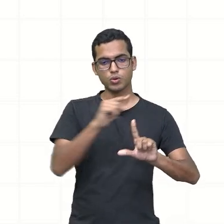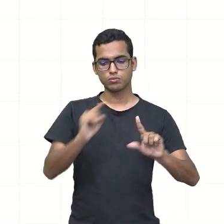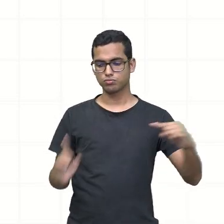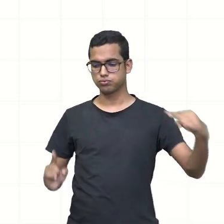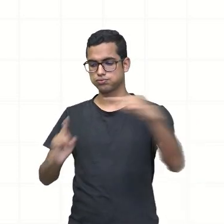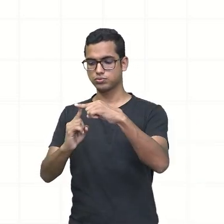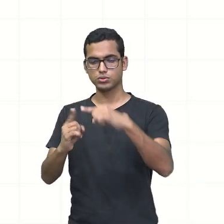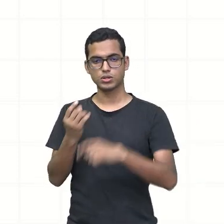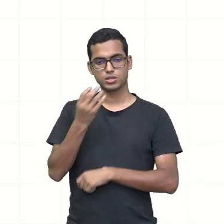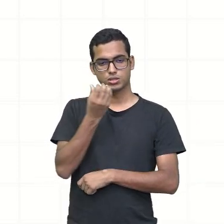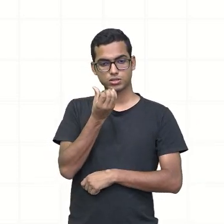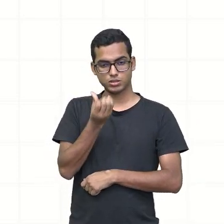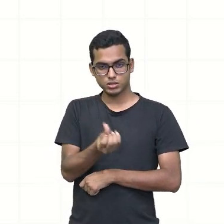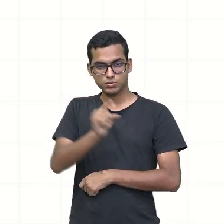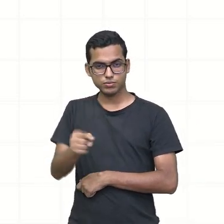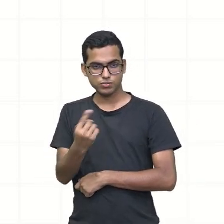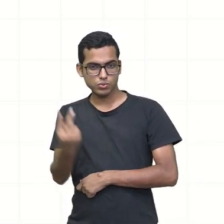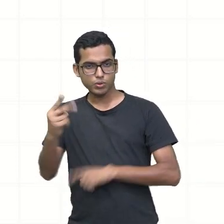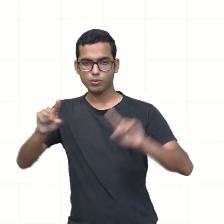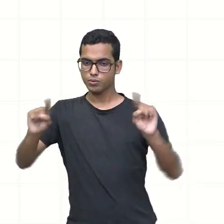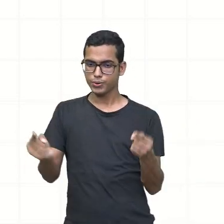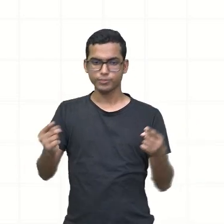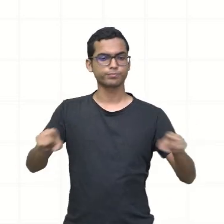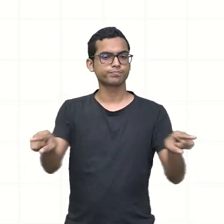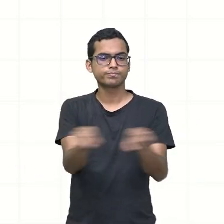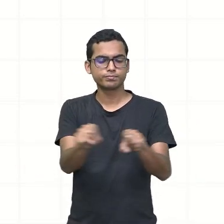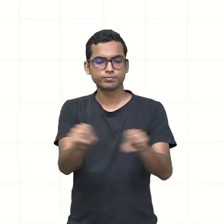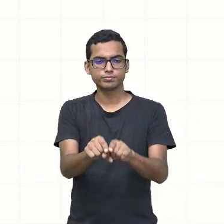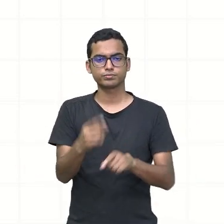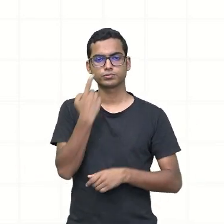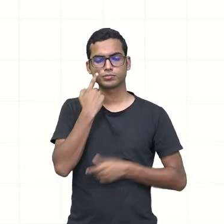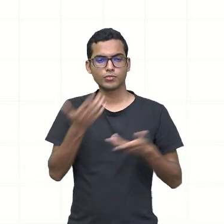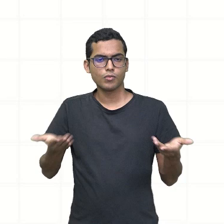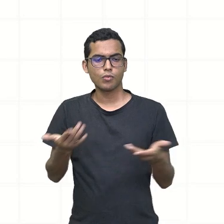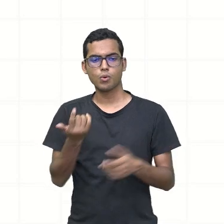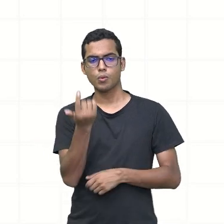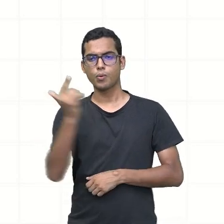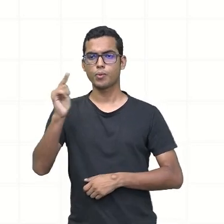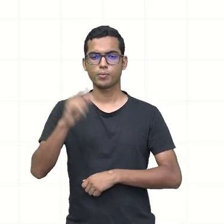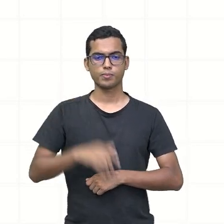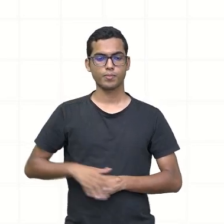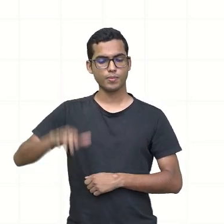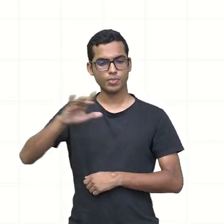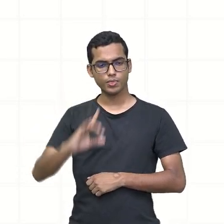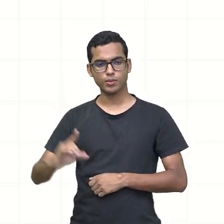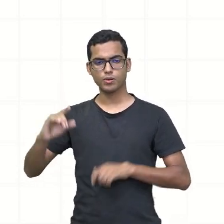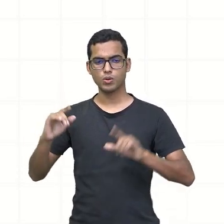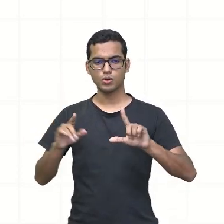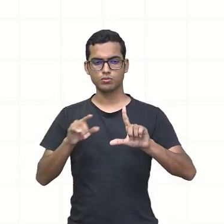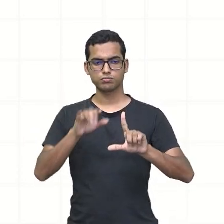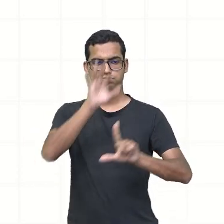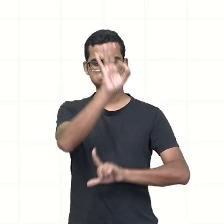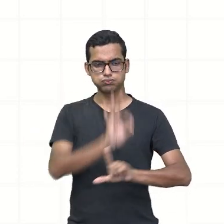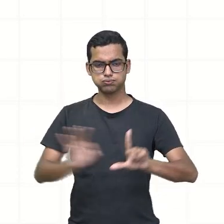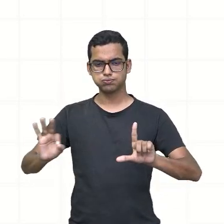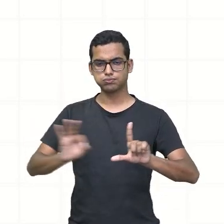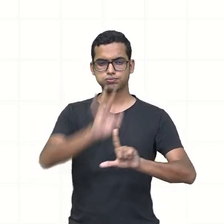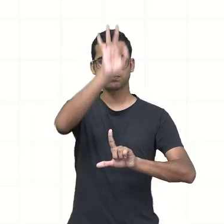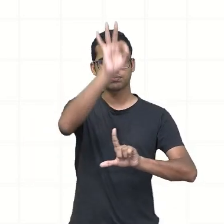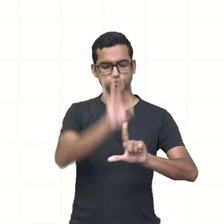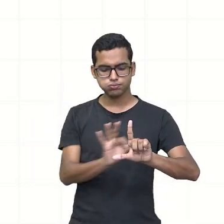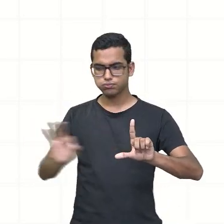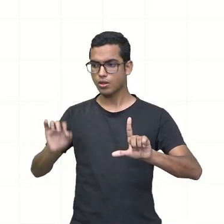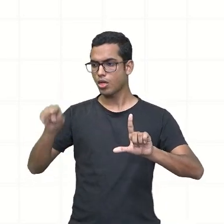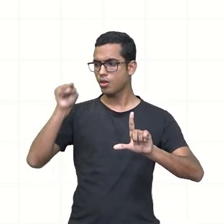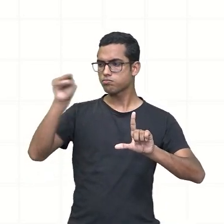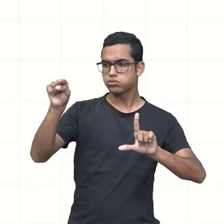6,2. Pensando agora no ponto D, ó, o ponto D, ó, ele está na direção do 8, ó, na